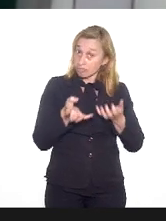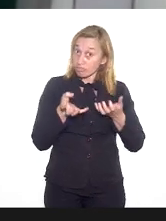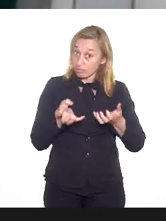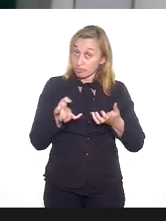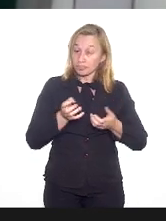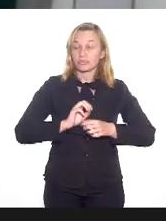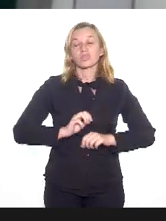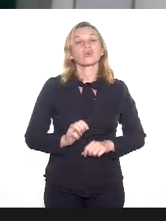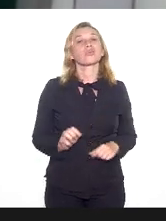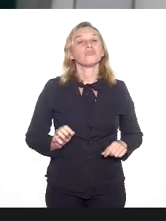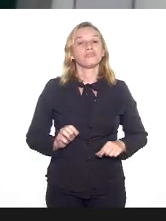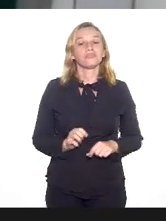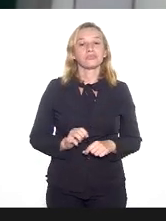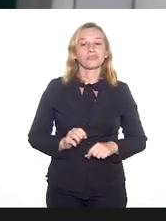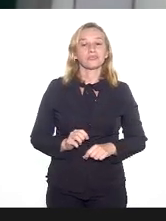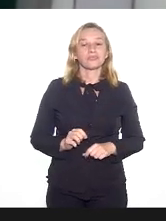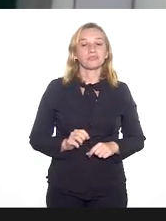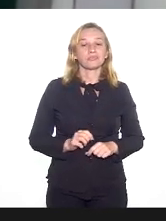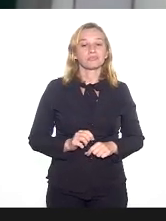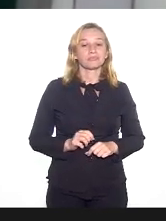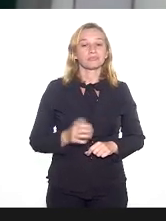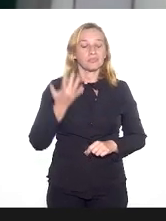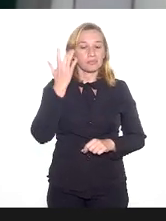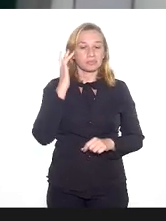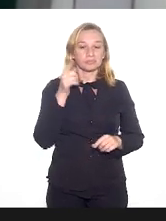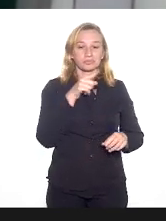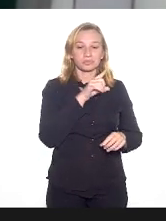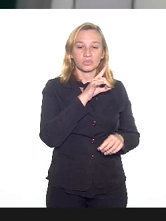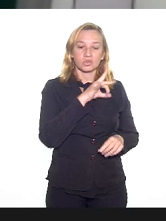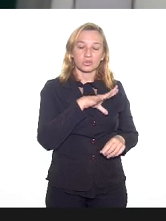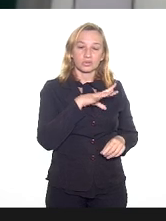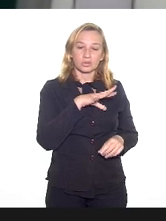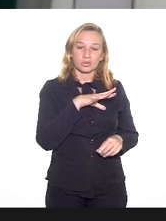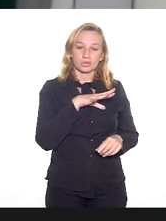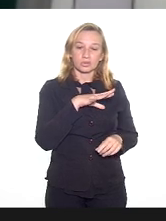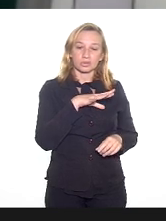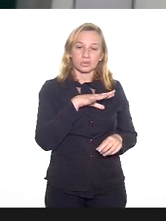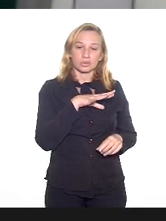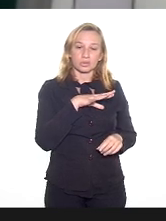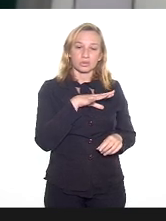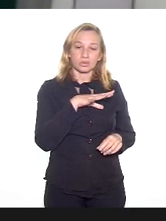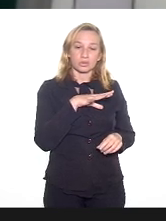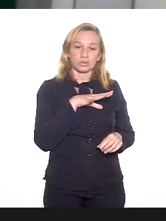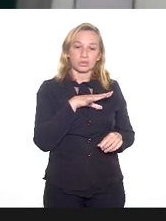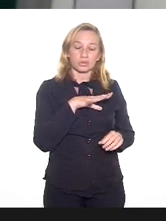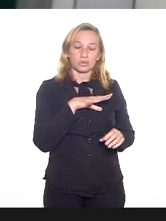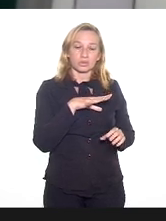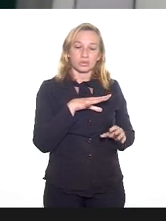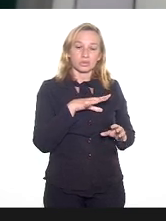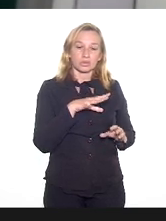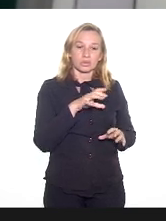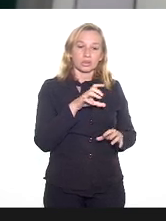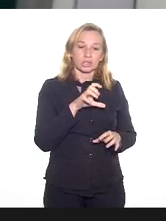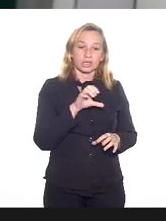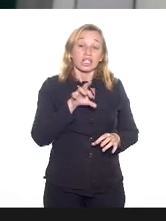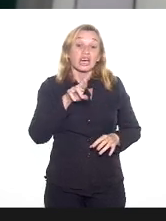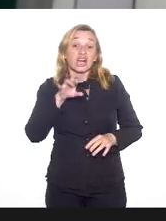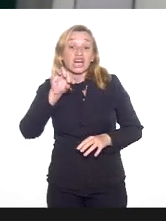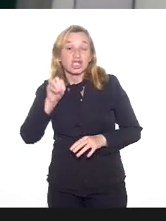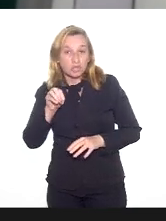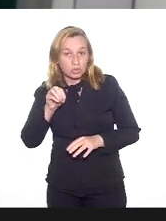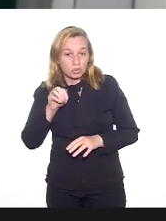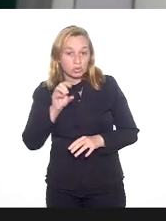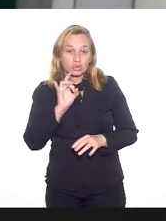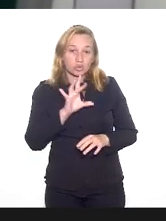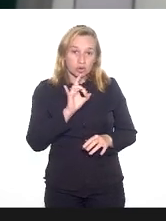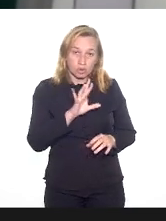quiseram fazer crer que elas se tratavam pura e simplesmente de uma cessão de créditos, né? Quando, na